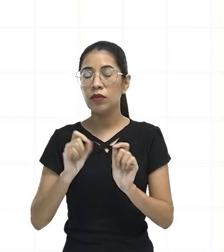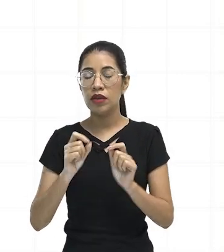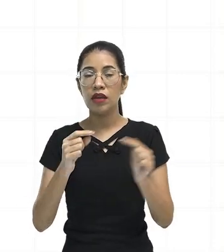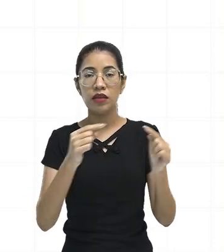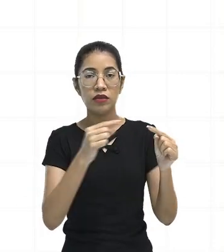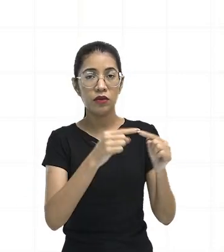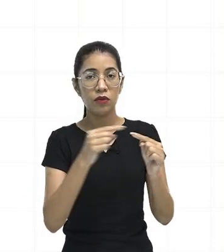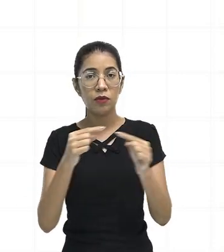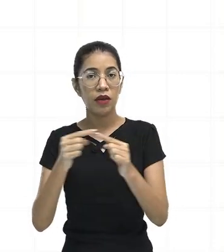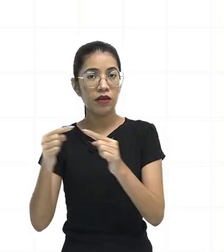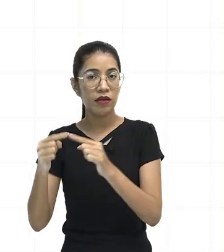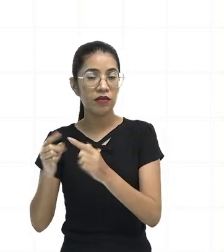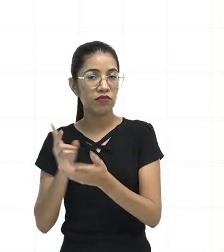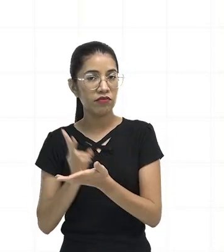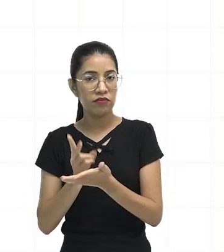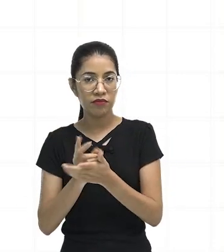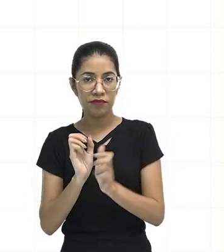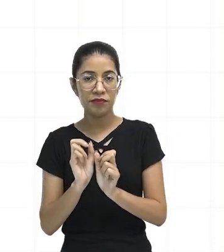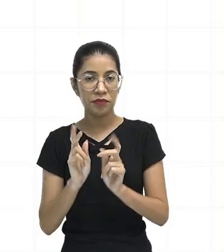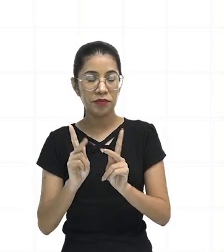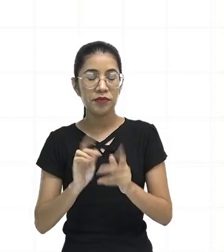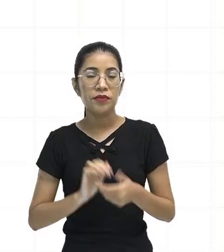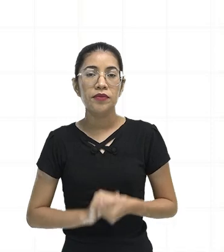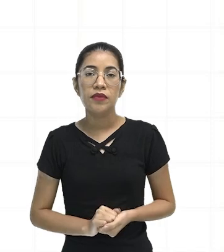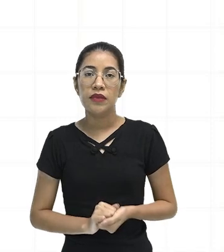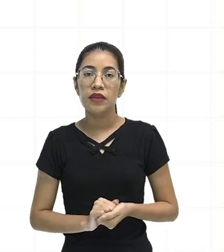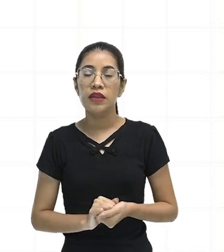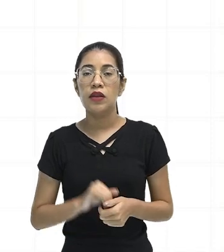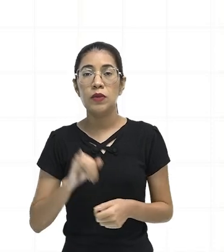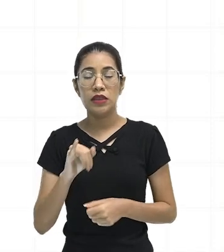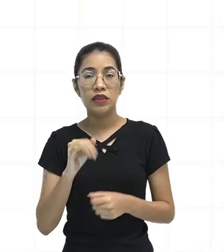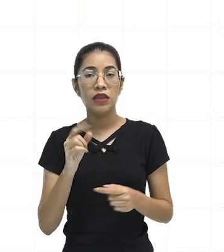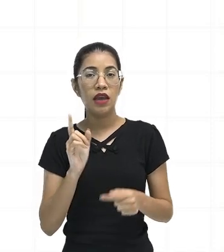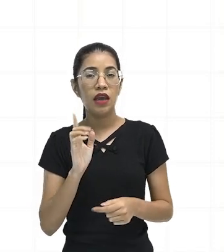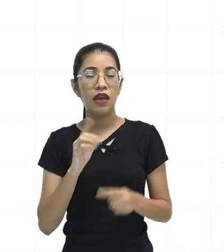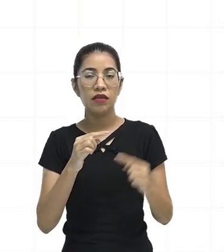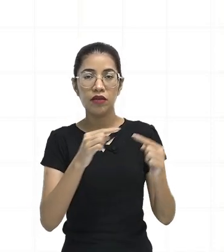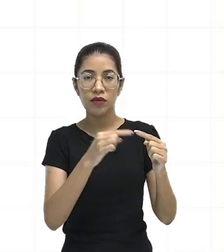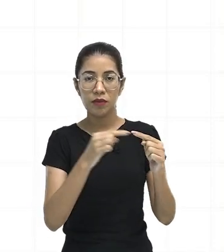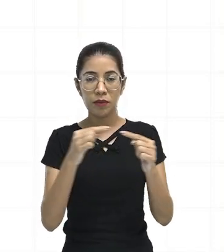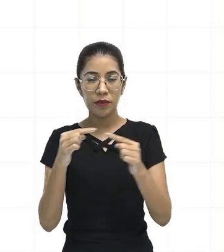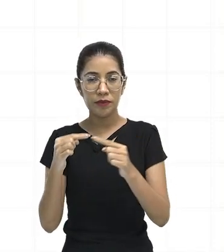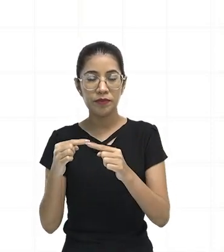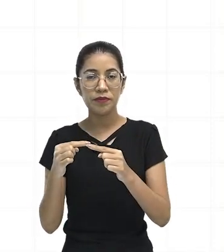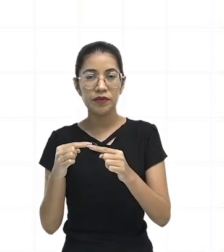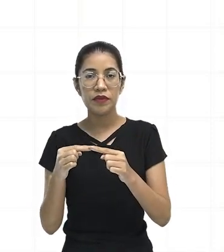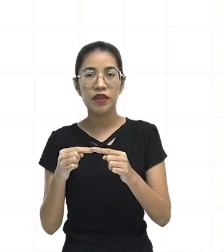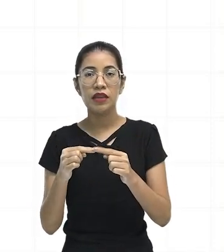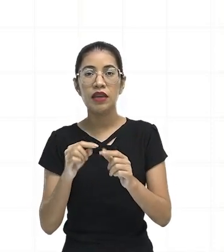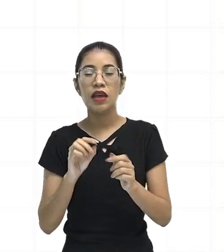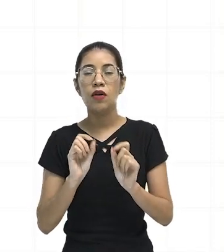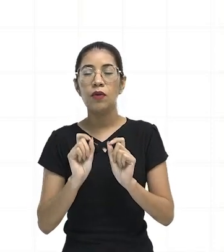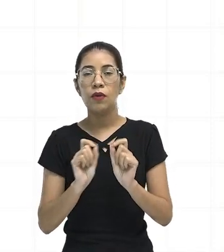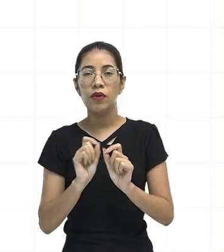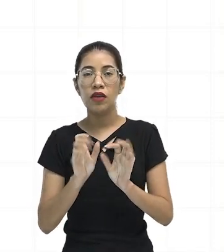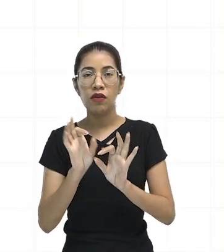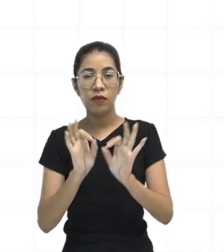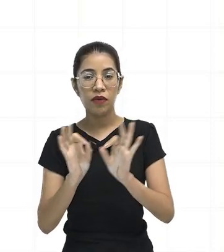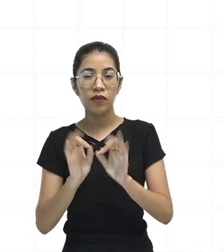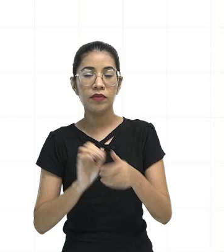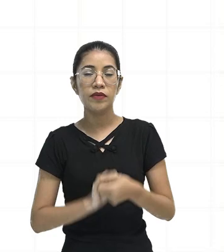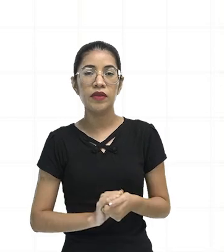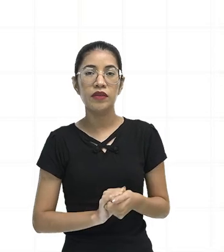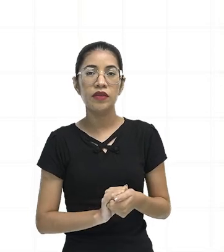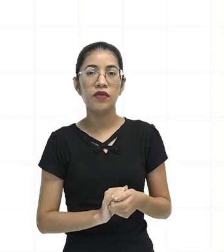proporcionais. Sempre, tá bom? Então, se elas são diretamente, você vai colocar aqui embaixo, ó. Eu tenho